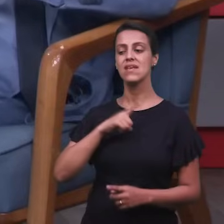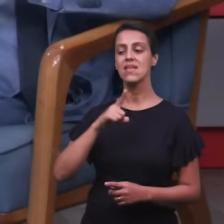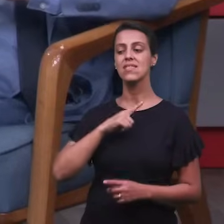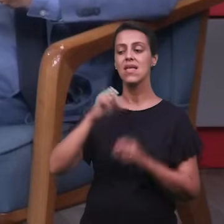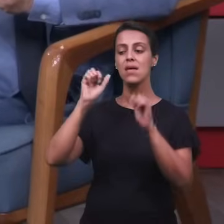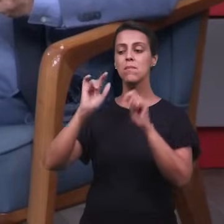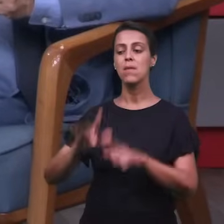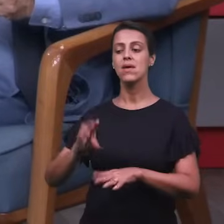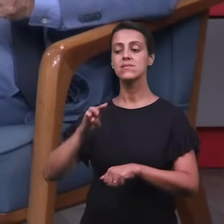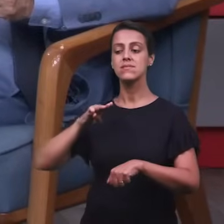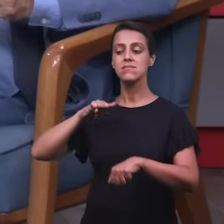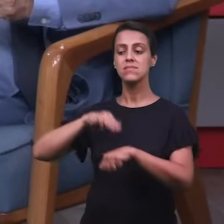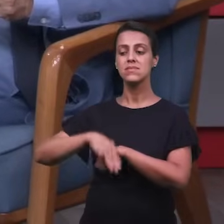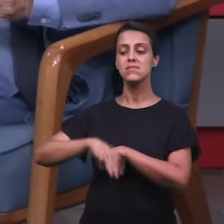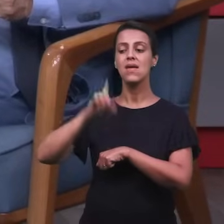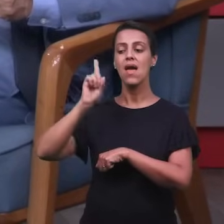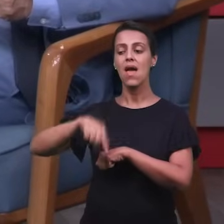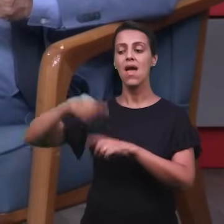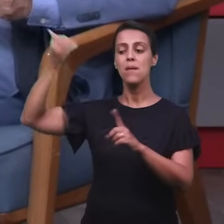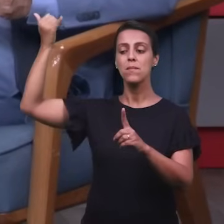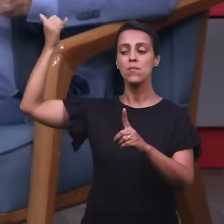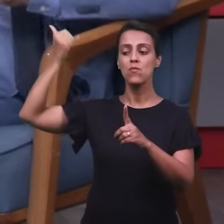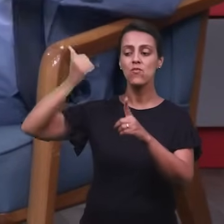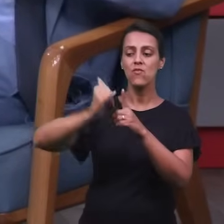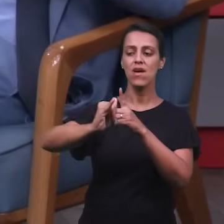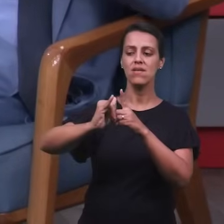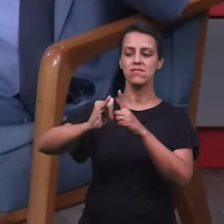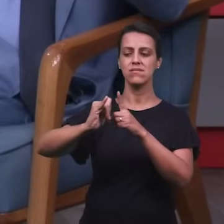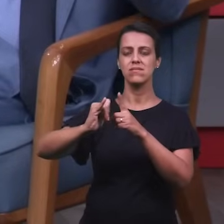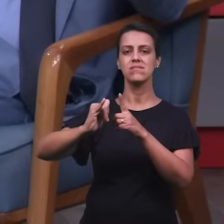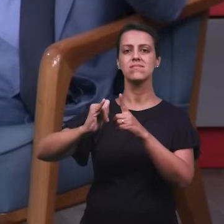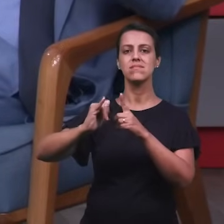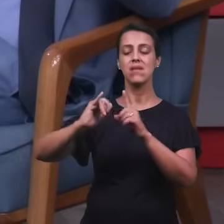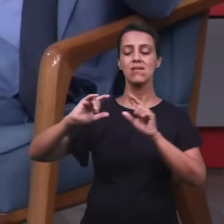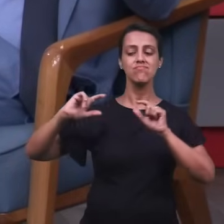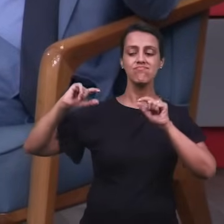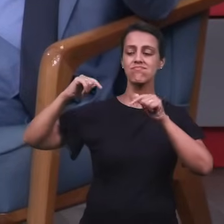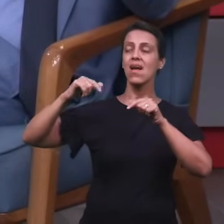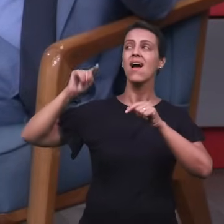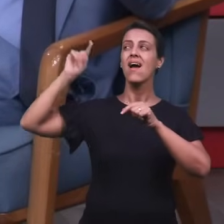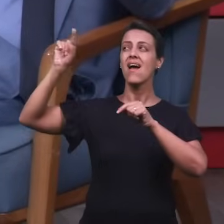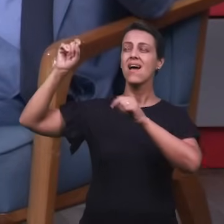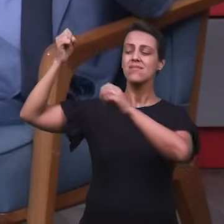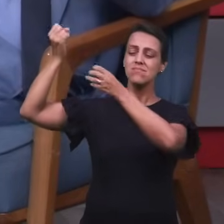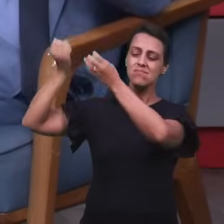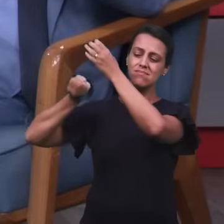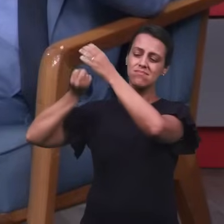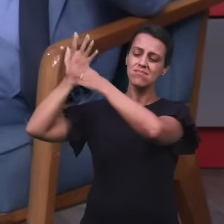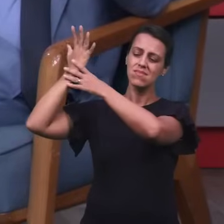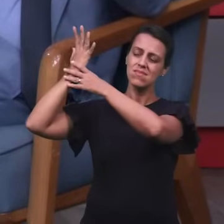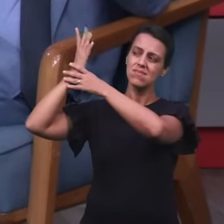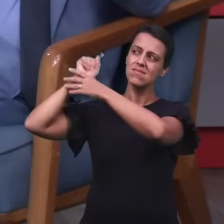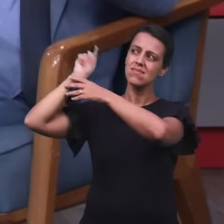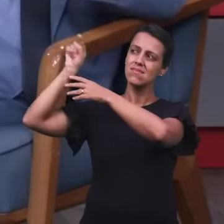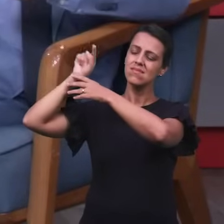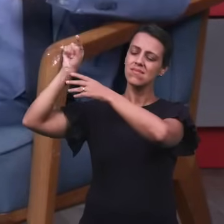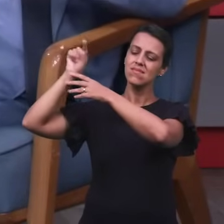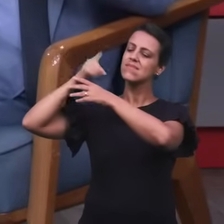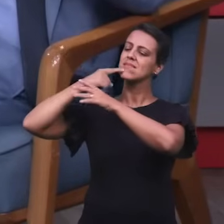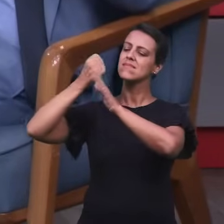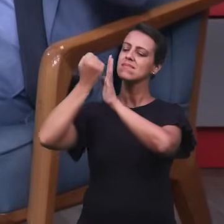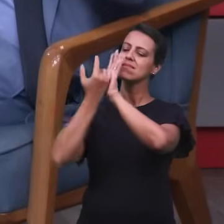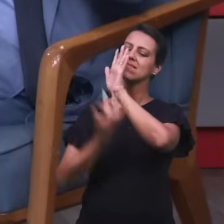você, ele é profético. Então ele vem do sangue, a origem é do sangue. Por que é a origem do